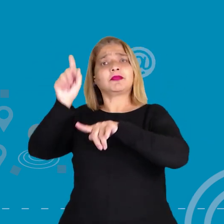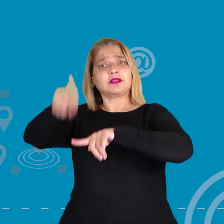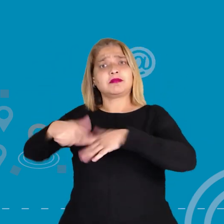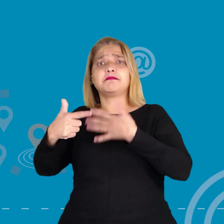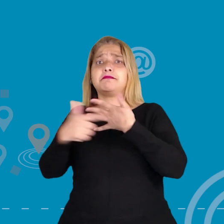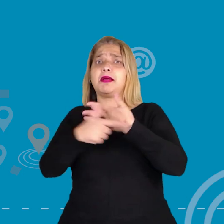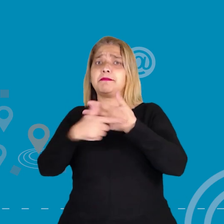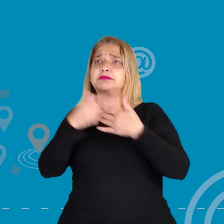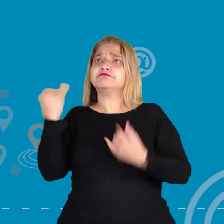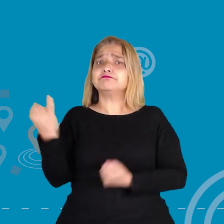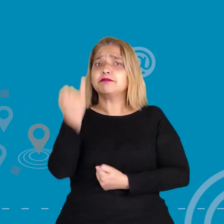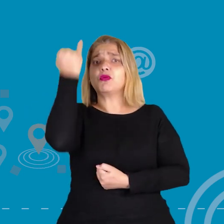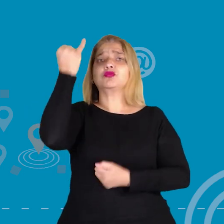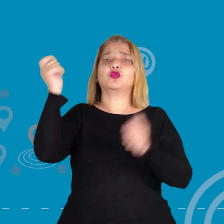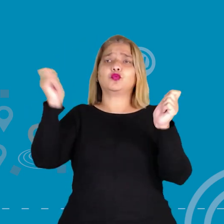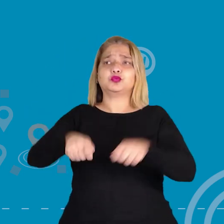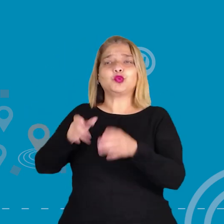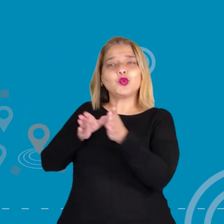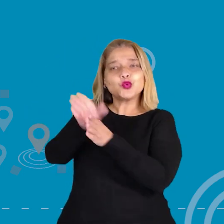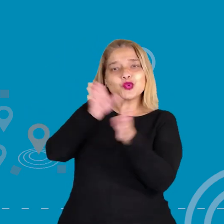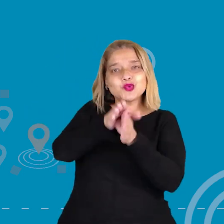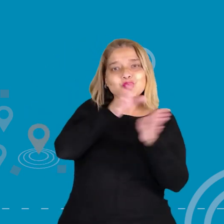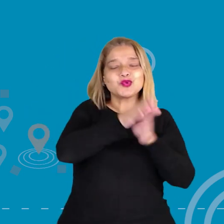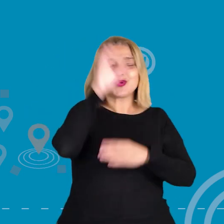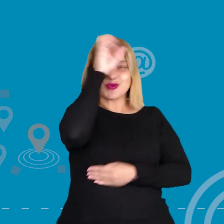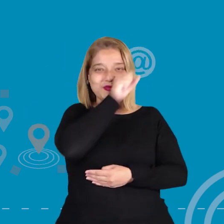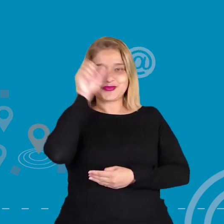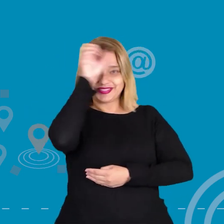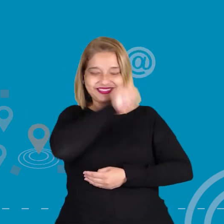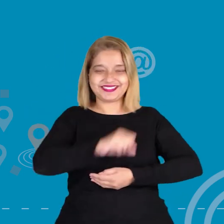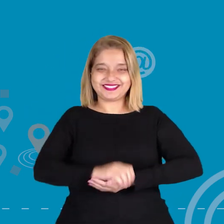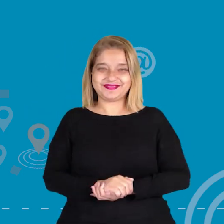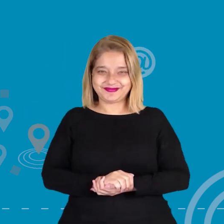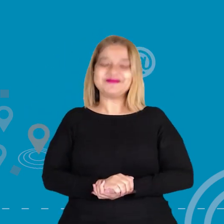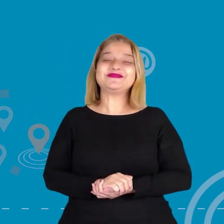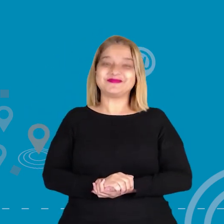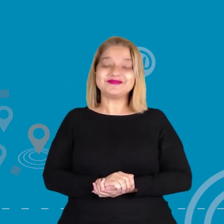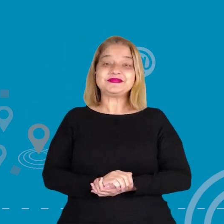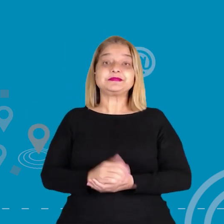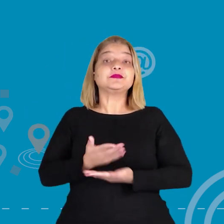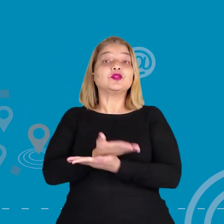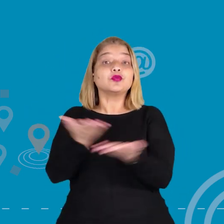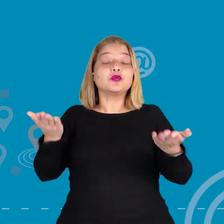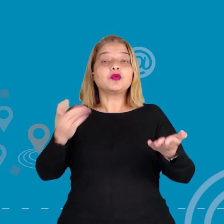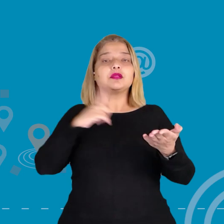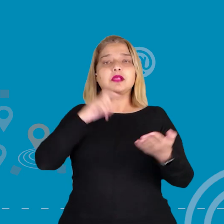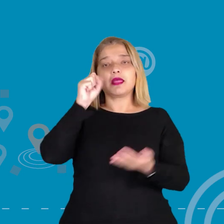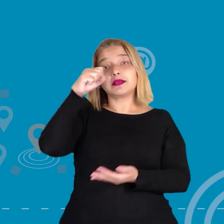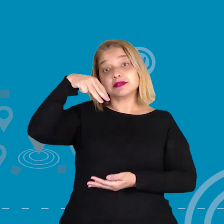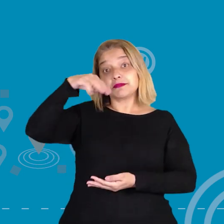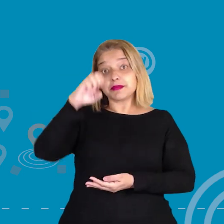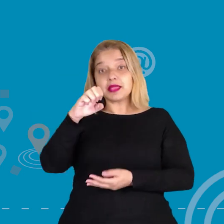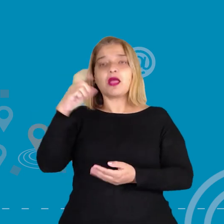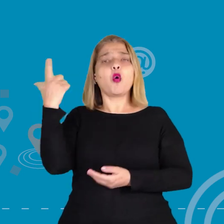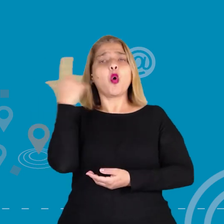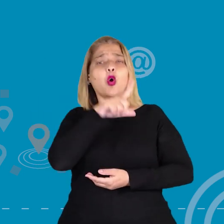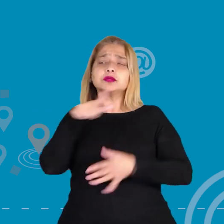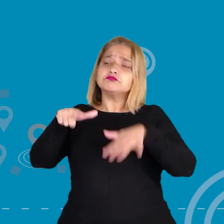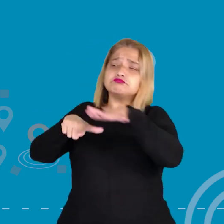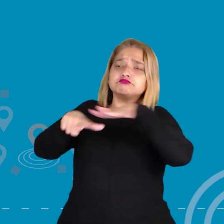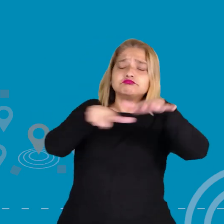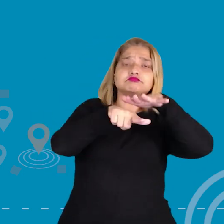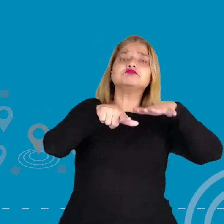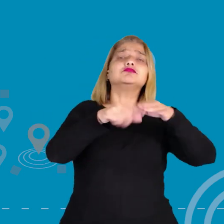papel crucial nessa aprendizagem. E para que esses espaços da SME Goiânia alcancem